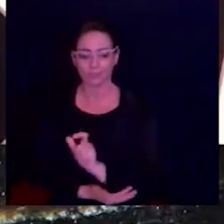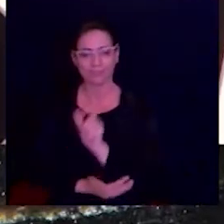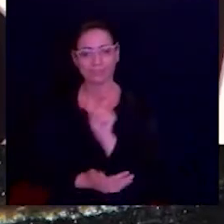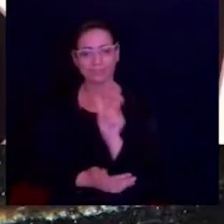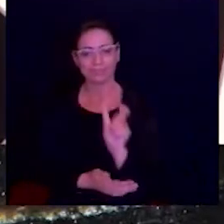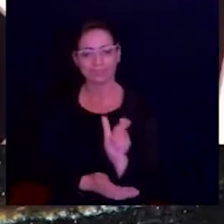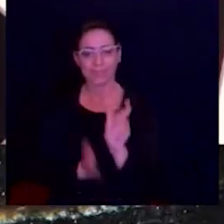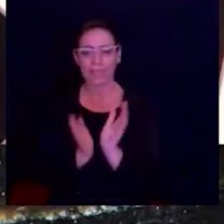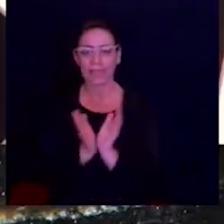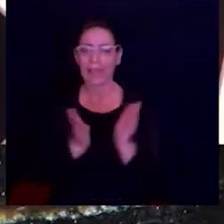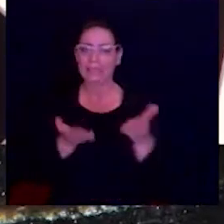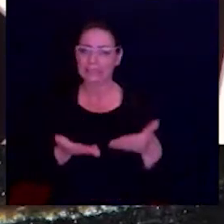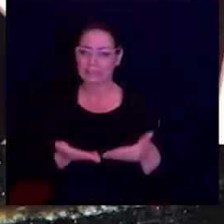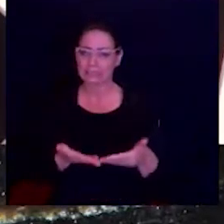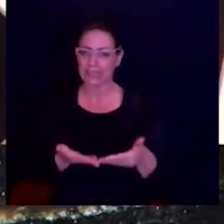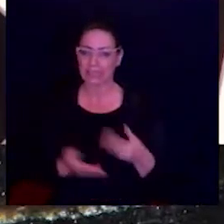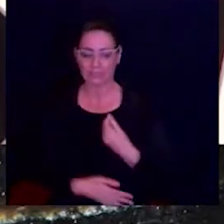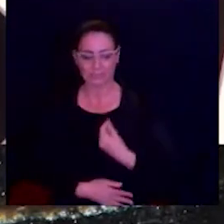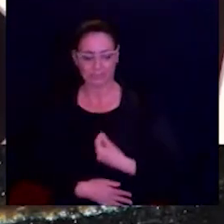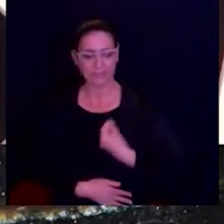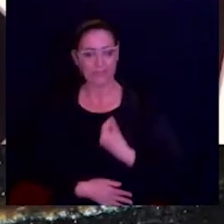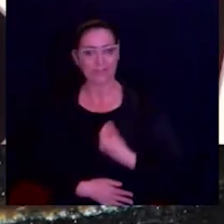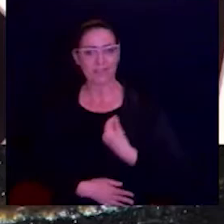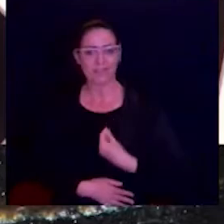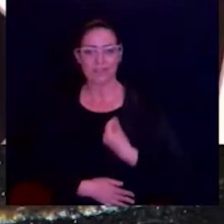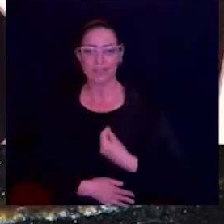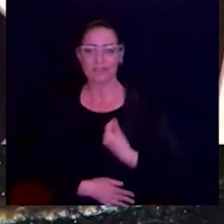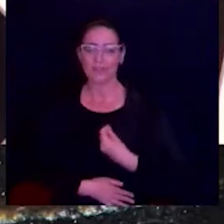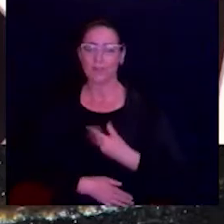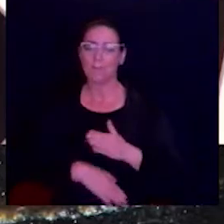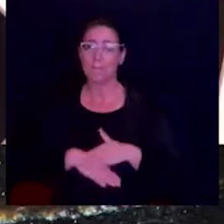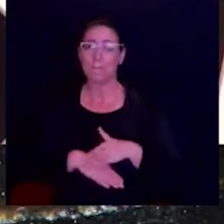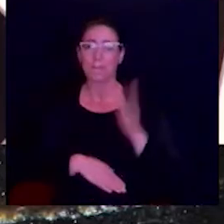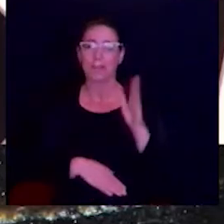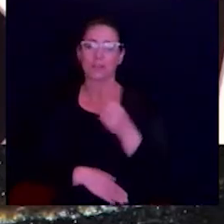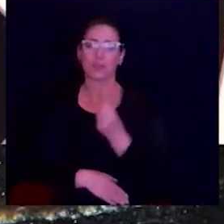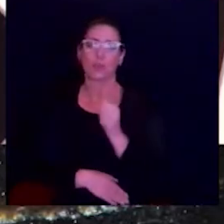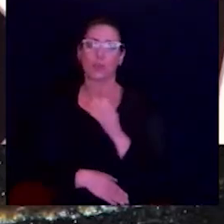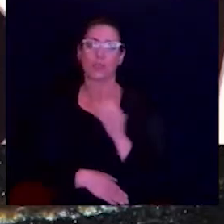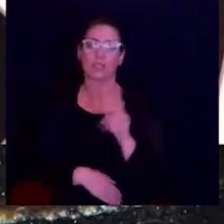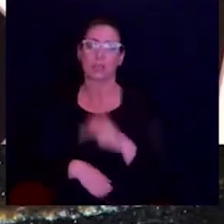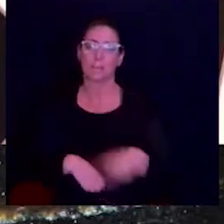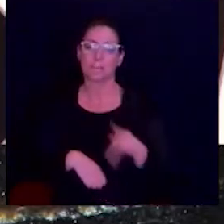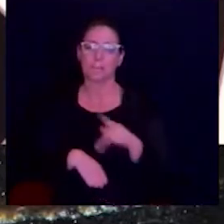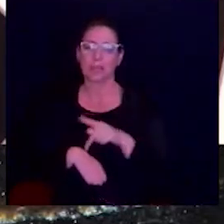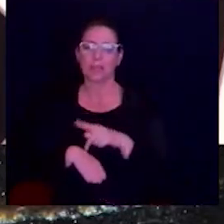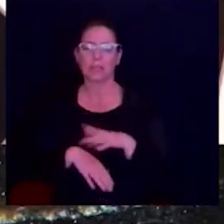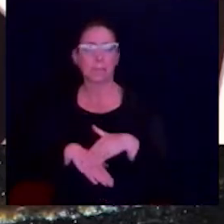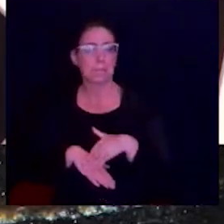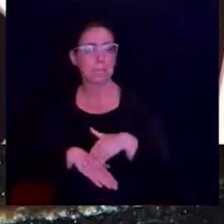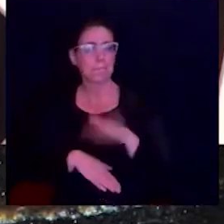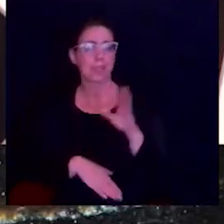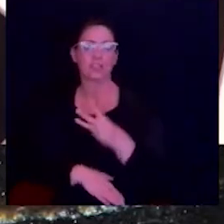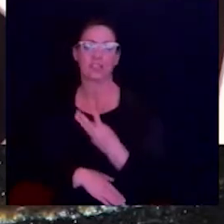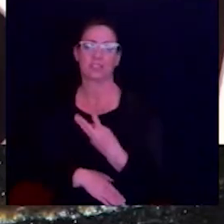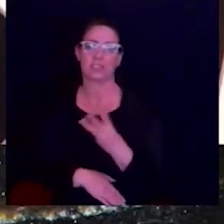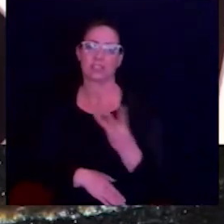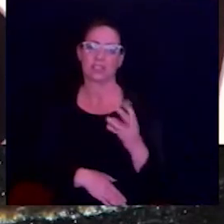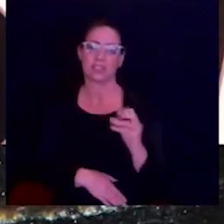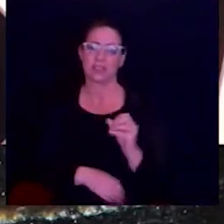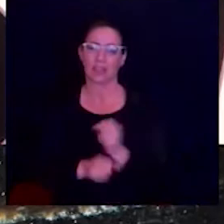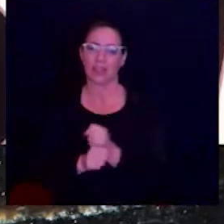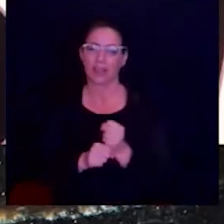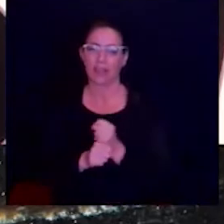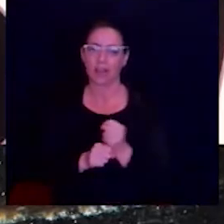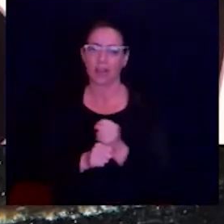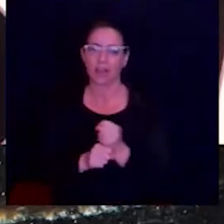Salle, um sobrenome presente em mais de 80 países e há mais de 330 anos, símbolo